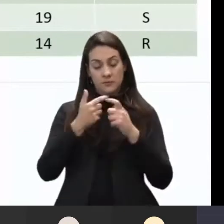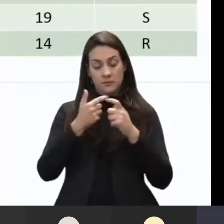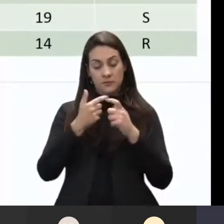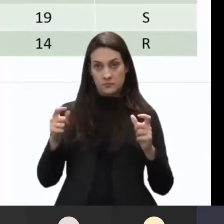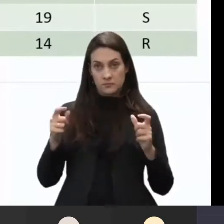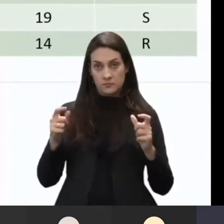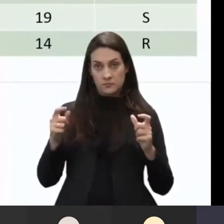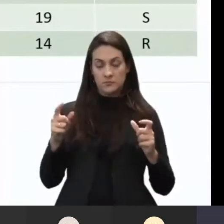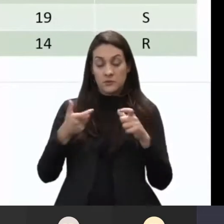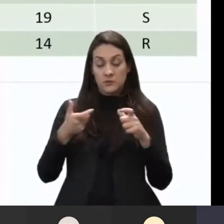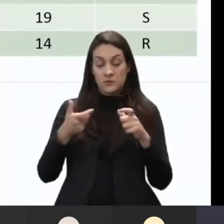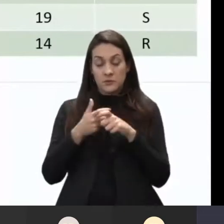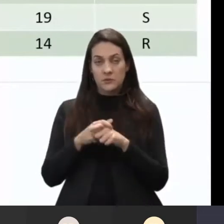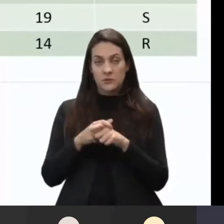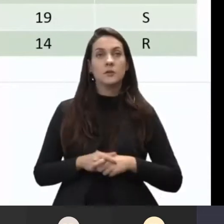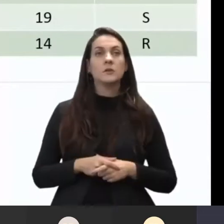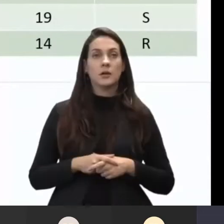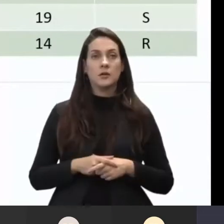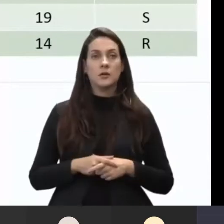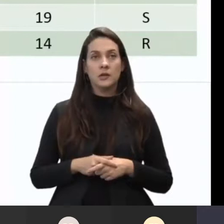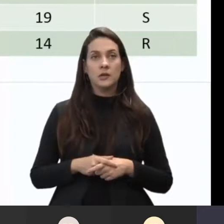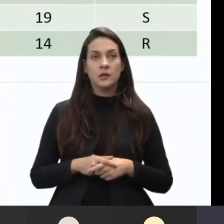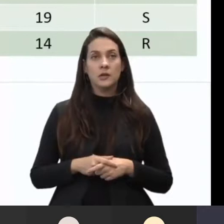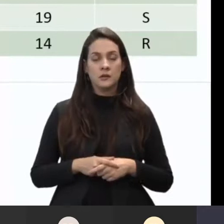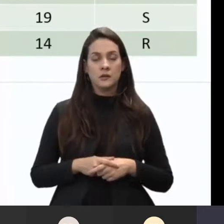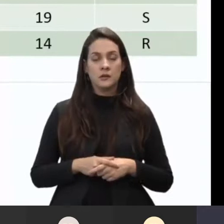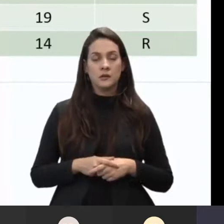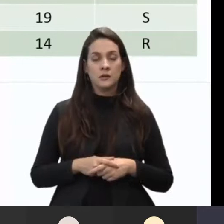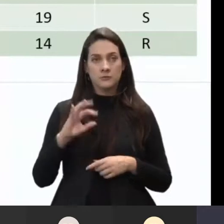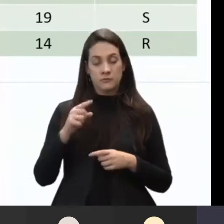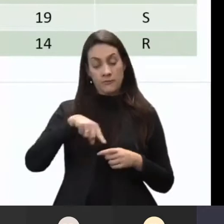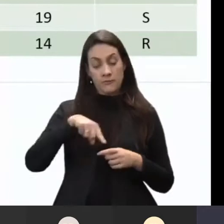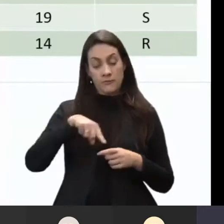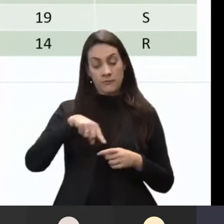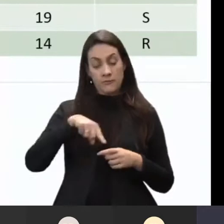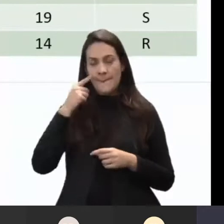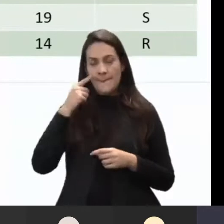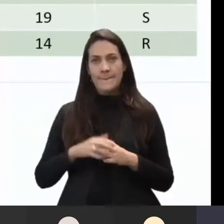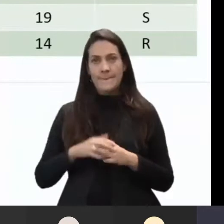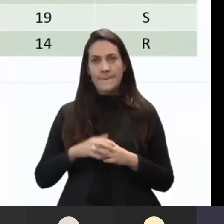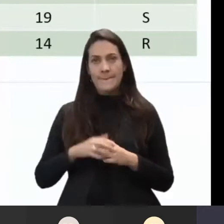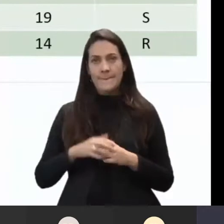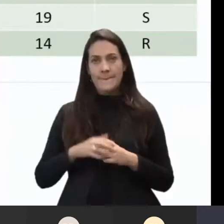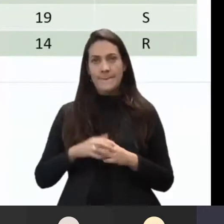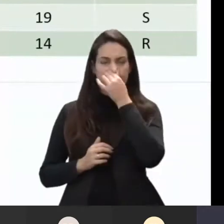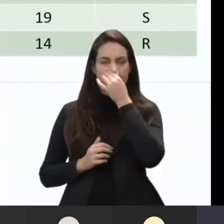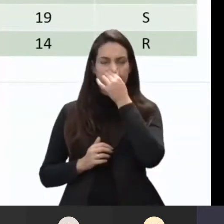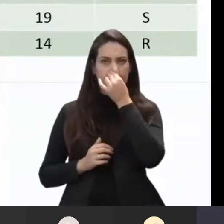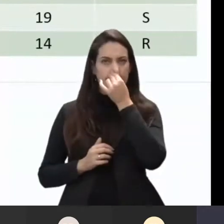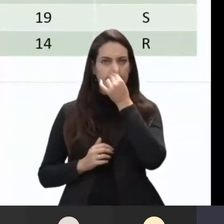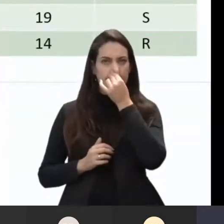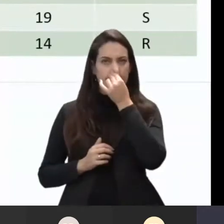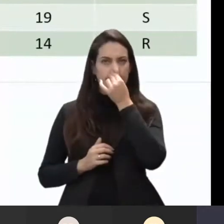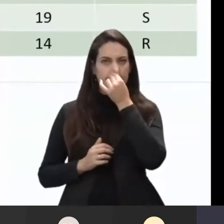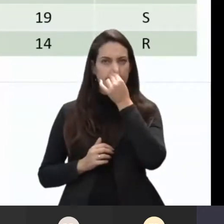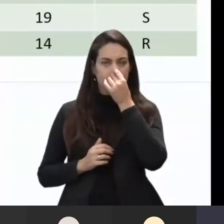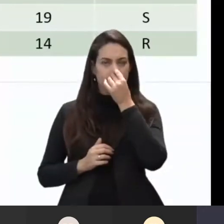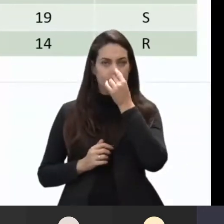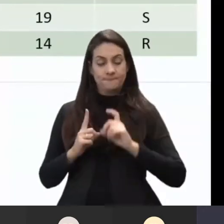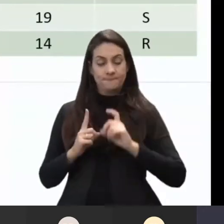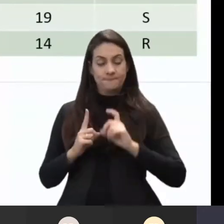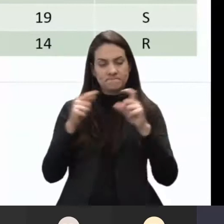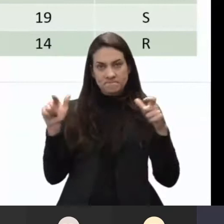crescimento, ele vai inibir o crescimento do micro-organismo. Ele vai inibir o crescimento da bactéria.